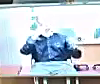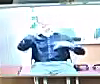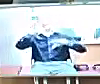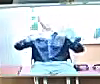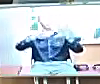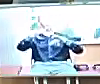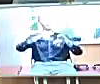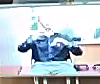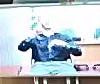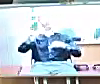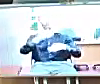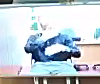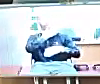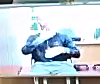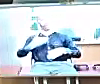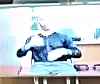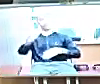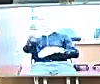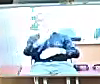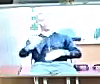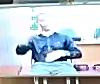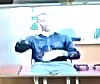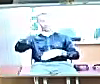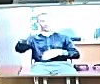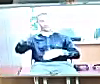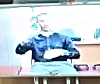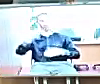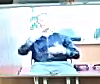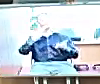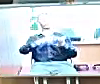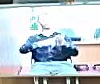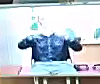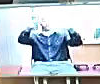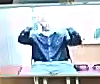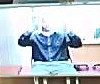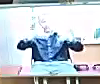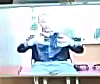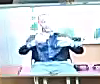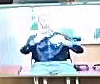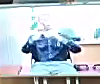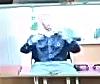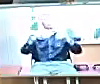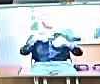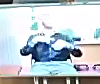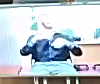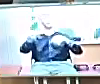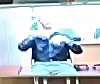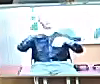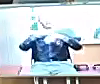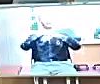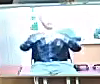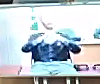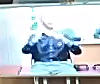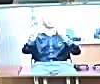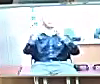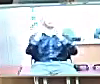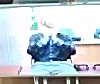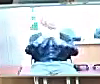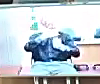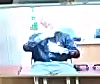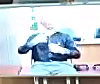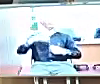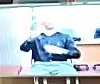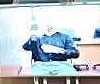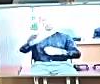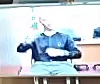governo federal é de ser encaminhado já foi encaminhada uma proposta tem alguma conversa com o governo federal que está saindo neste problema e